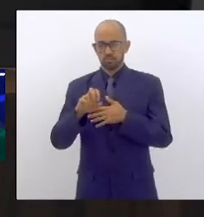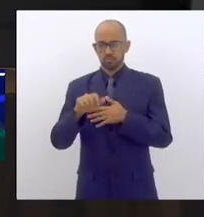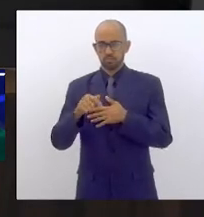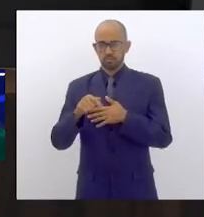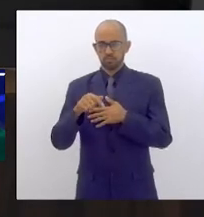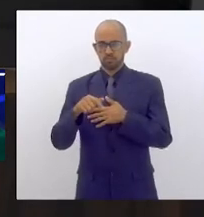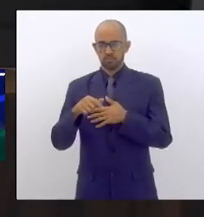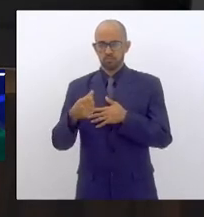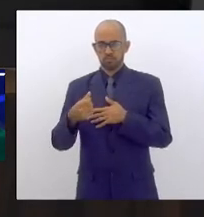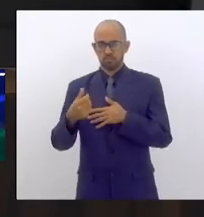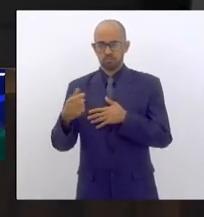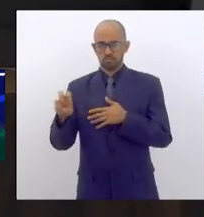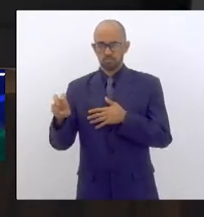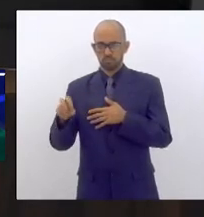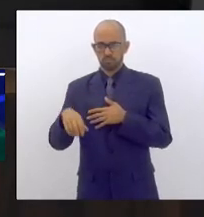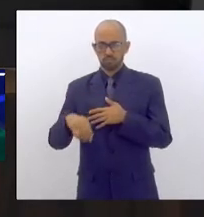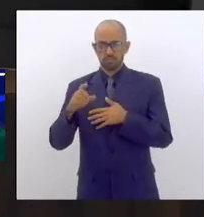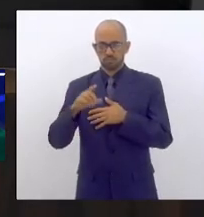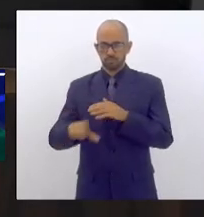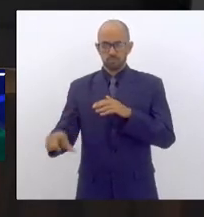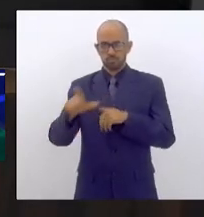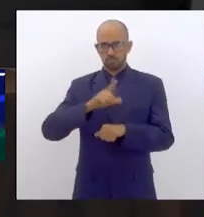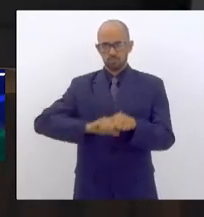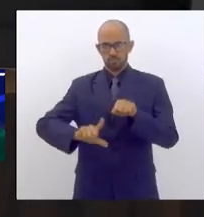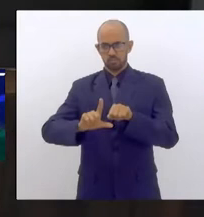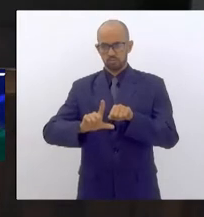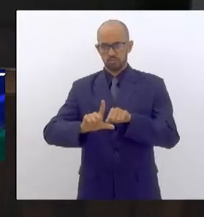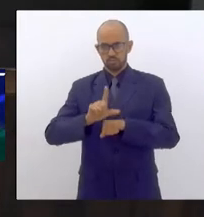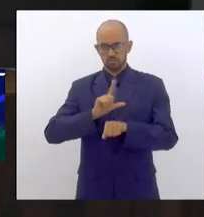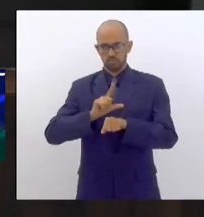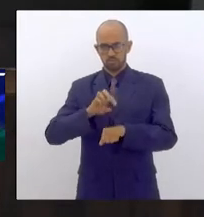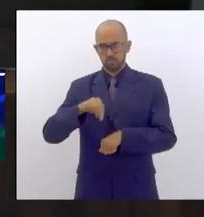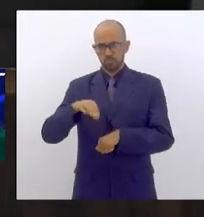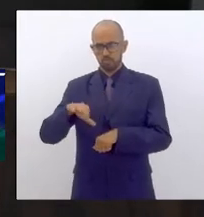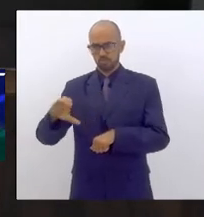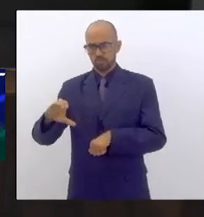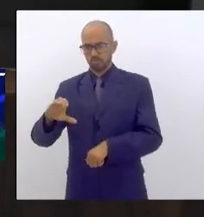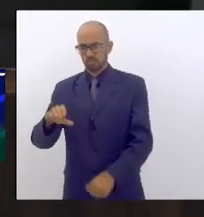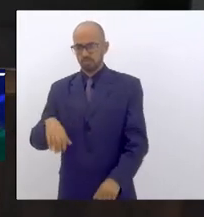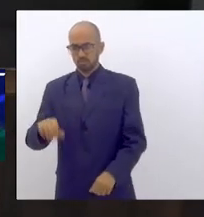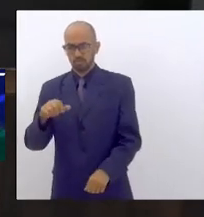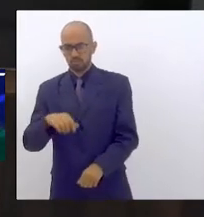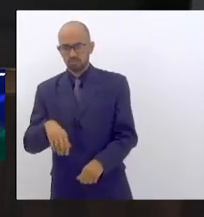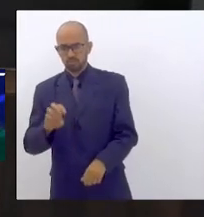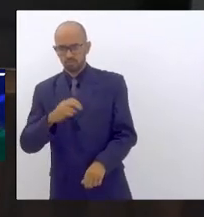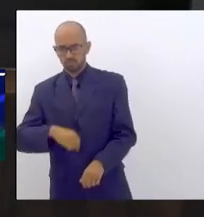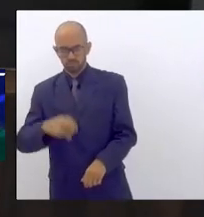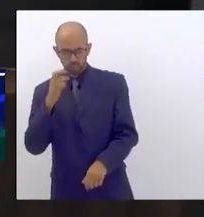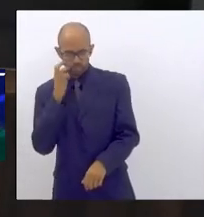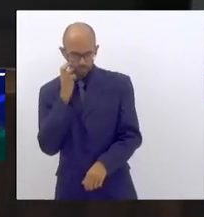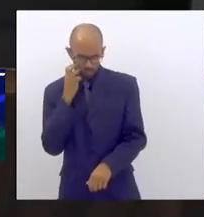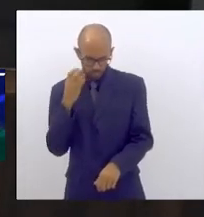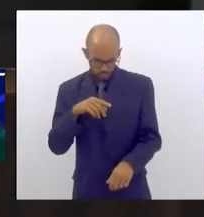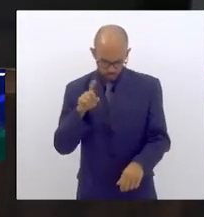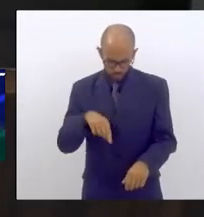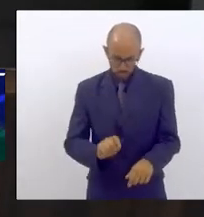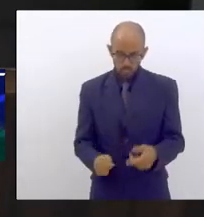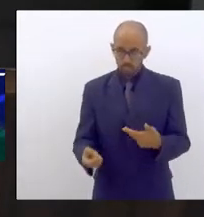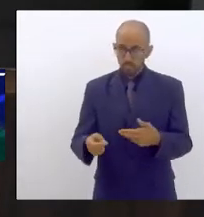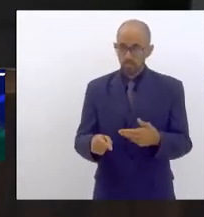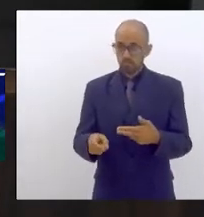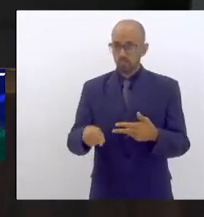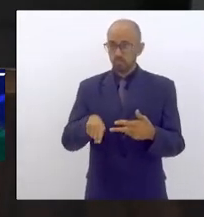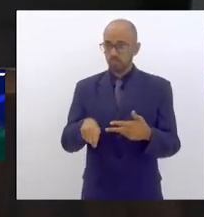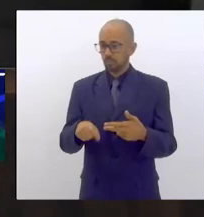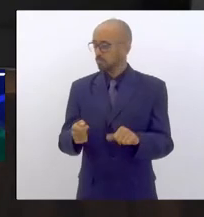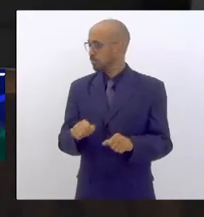5765 de 22, de autoria dos deputados Luiz Paulo, Carlos Mink, Luiz Martins, Valdec Carneiro, que fica o Poder Executivo autorizado a criar a